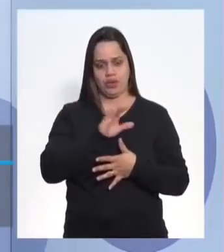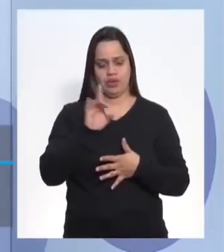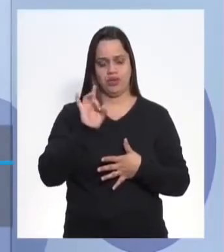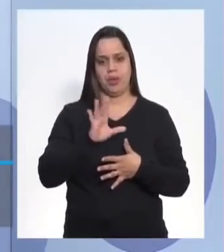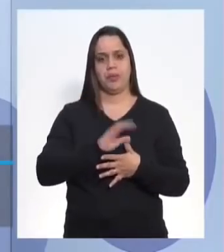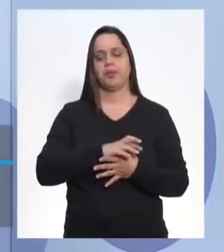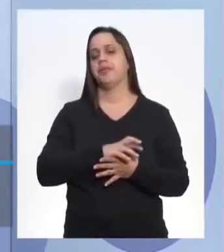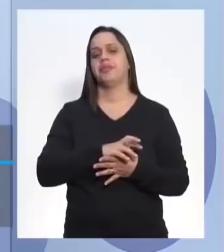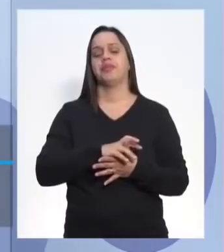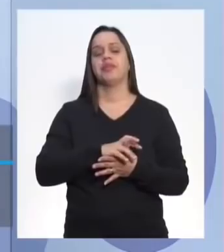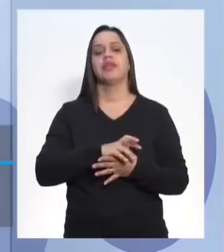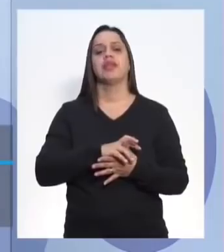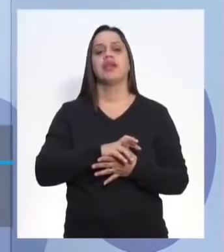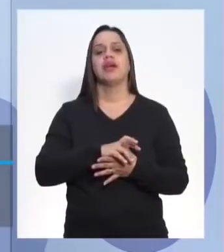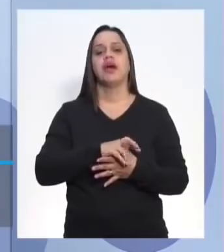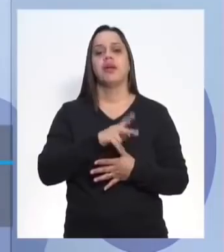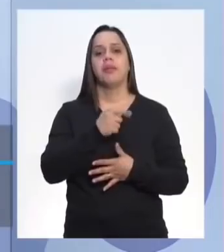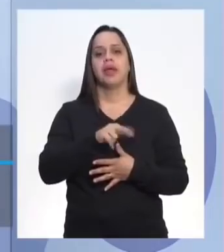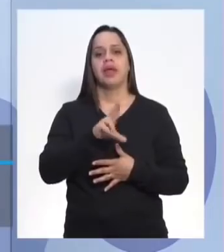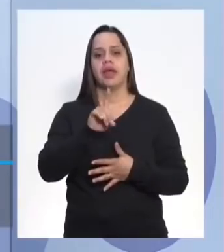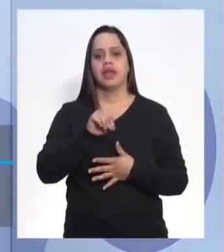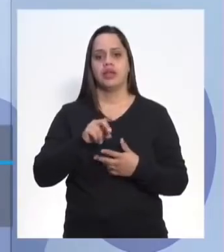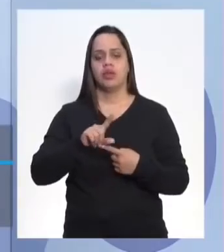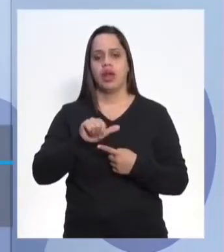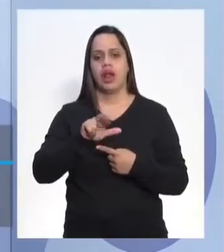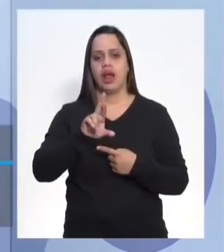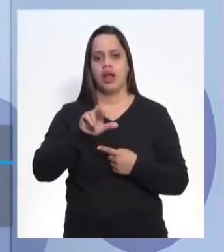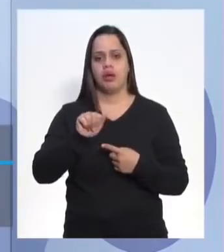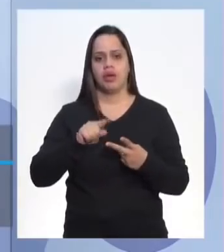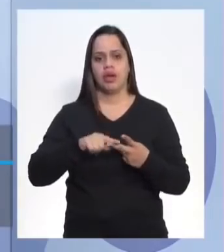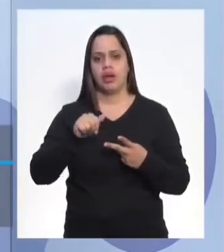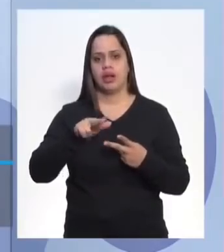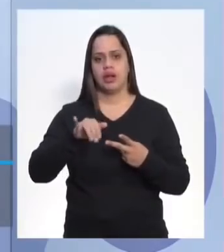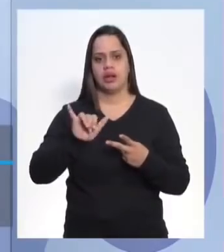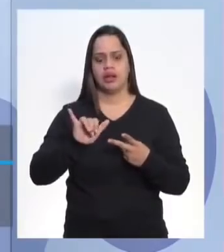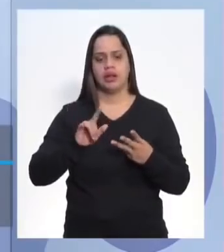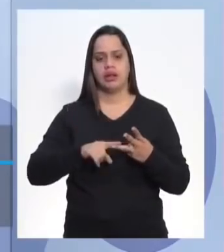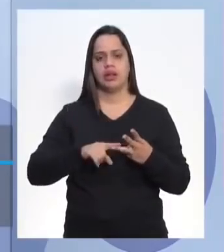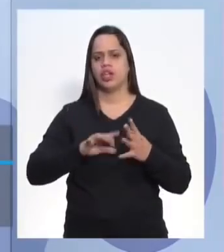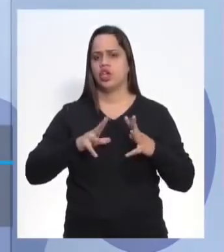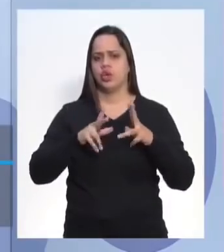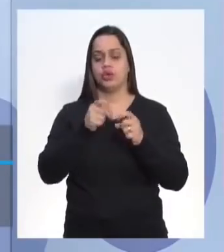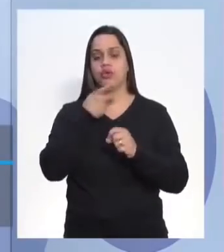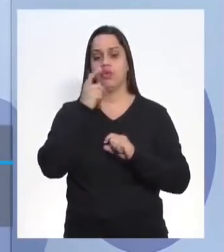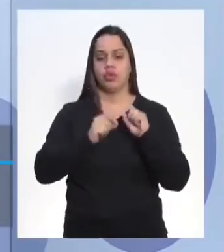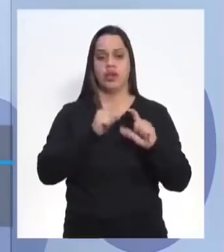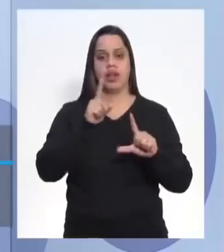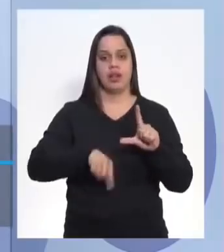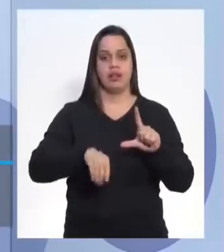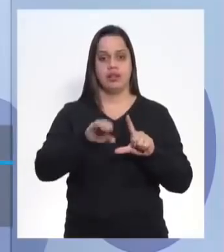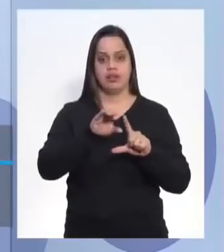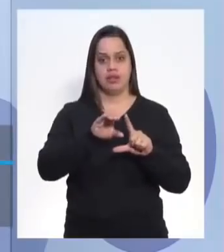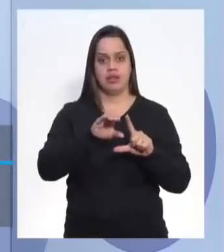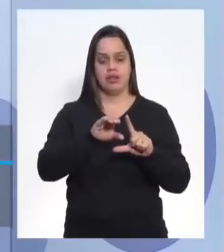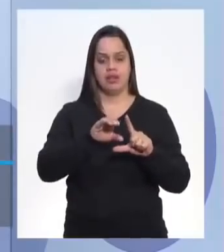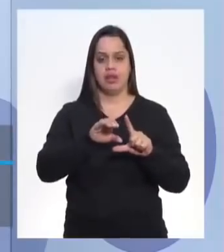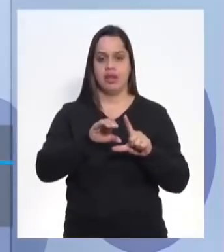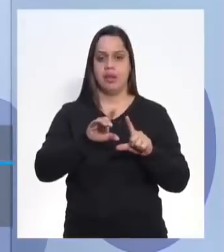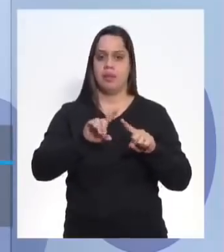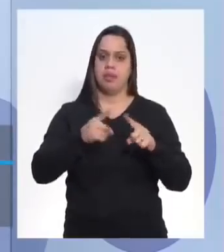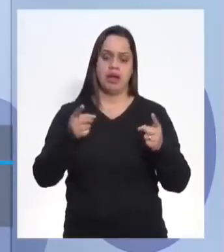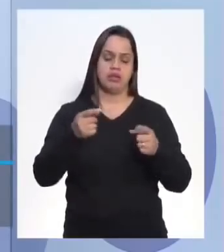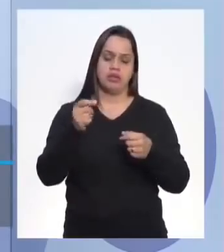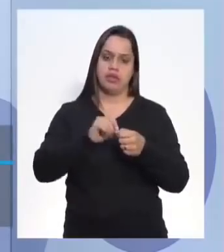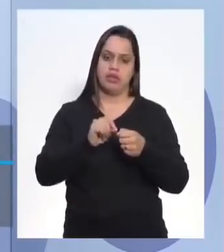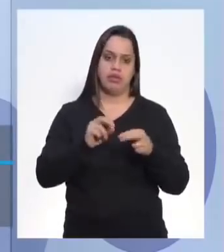Quem mais? Pedro Henrique, Laura, Anne... Todos falaram que é a letra C, mesmo não fazendo essa